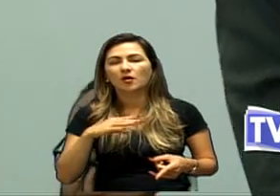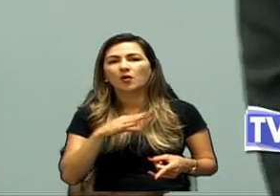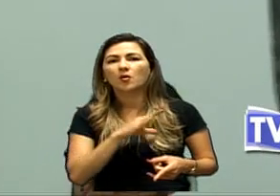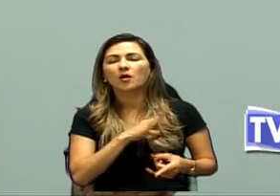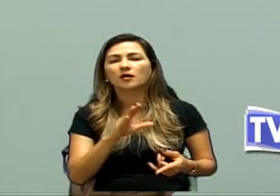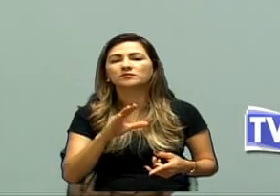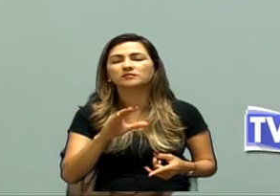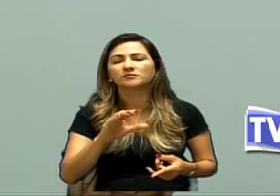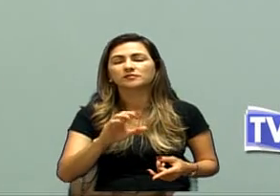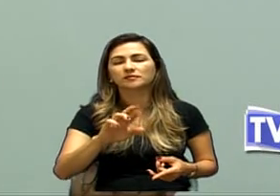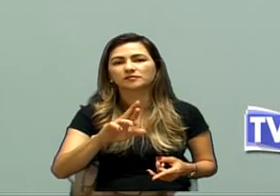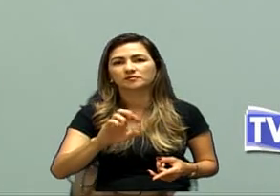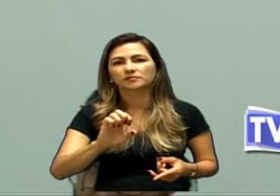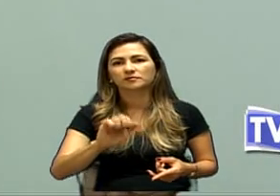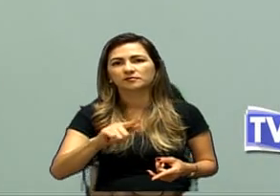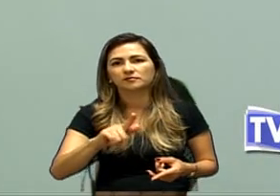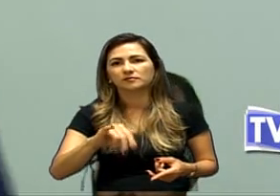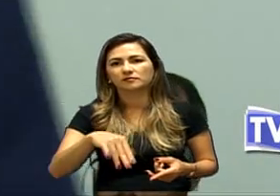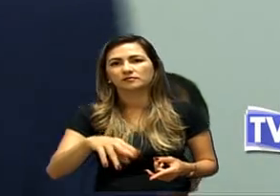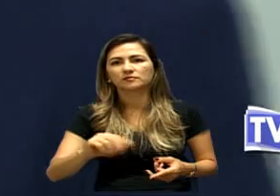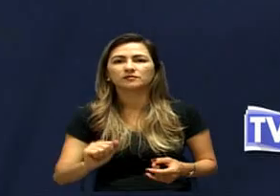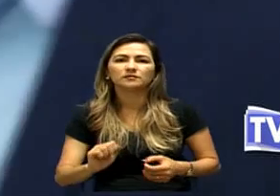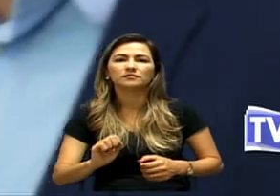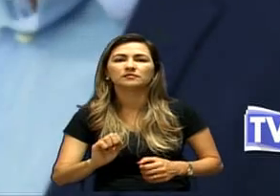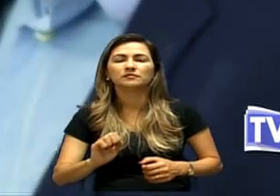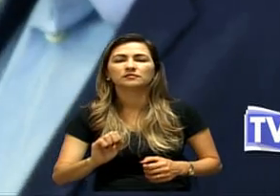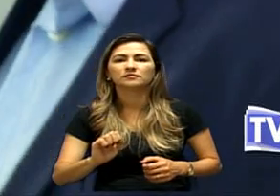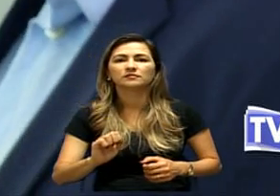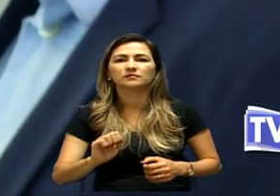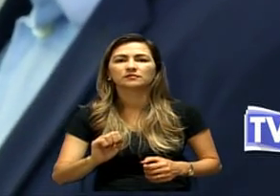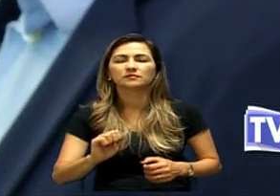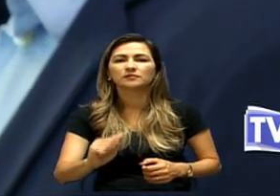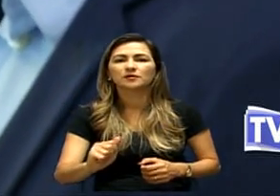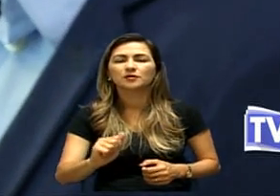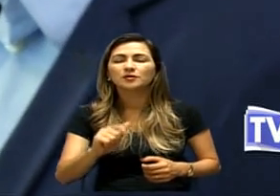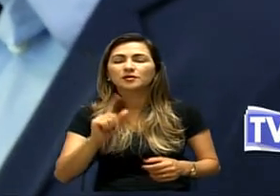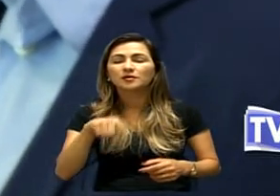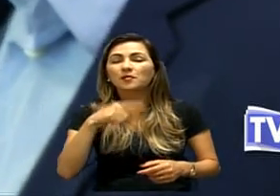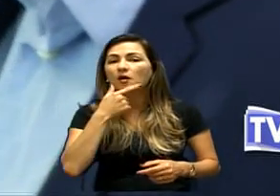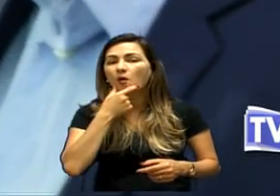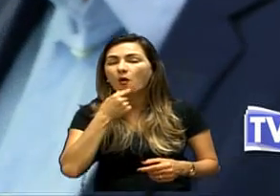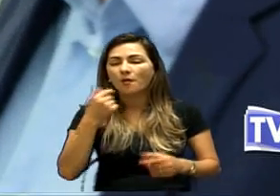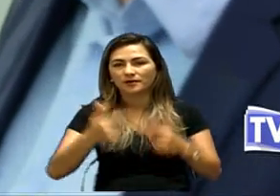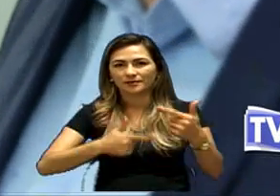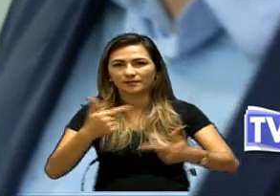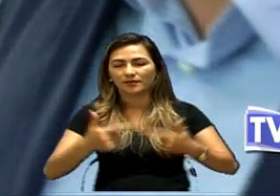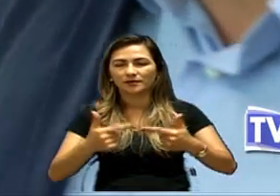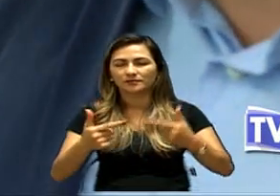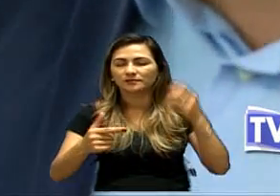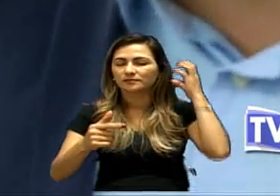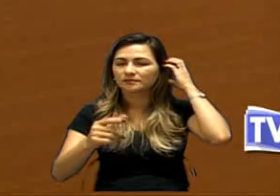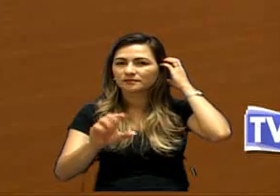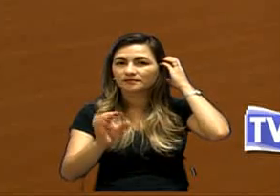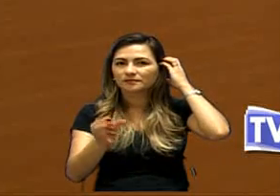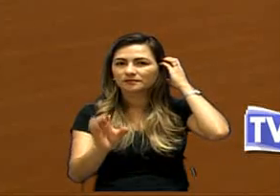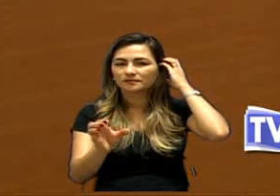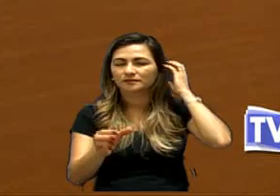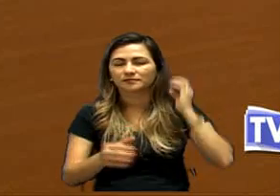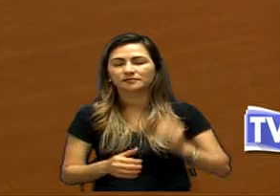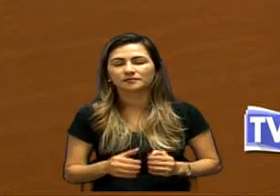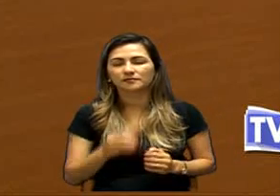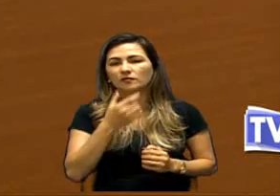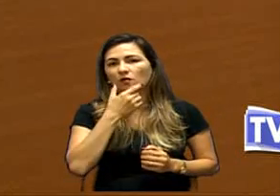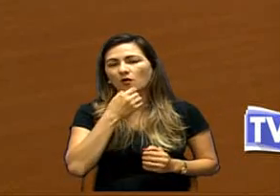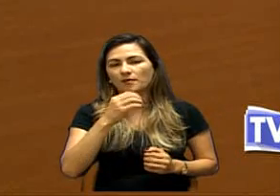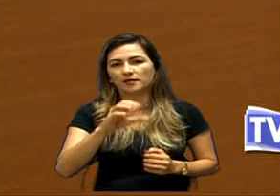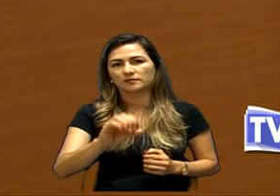queria fazer voto de congratulações aqui, senhor presidente, ao radialista Oliveira Júnior, pela passagem de sua data